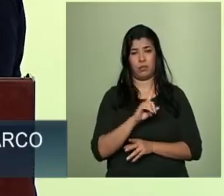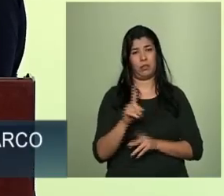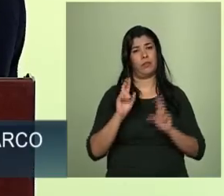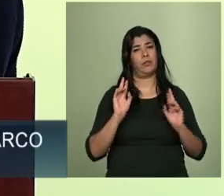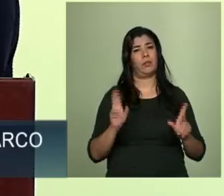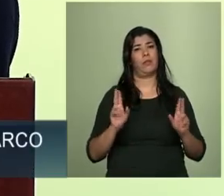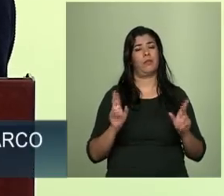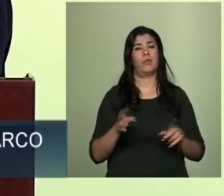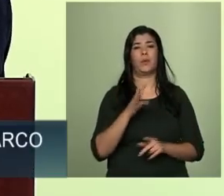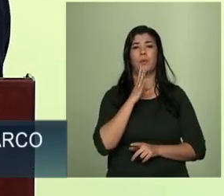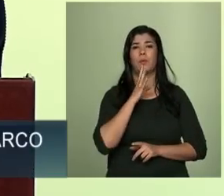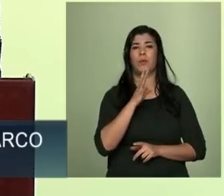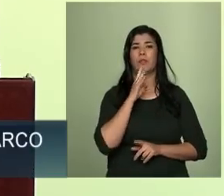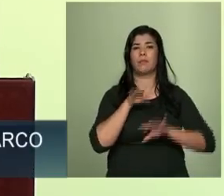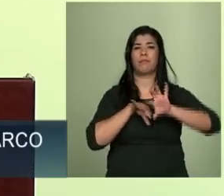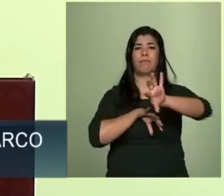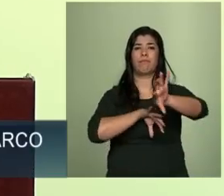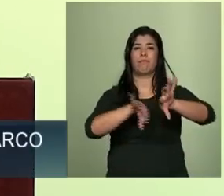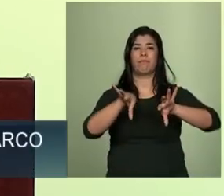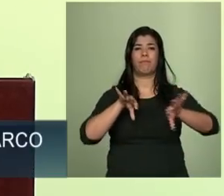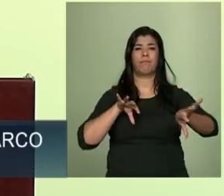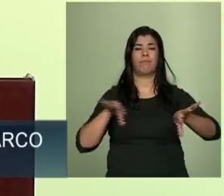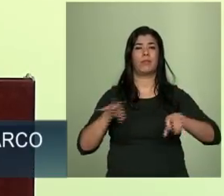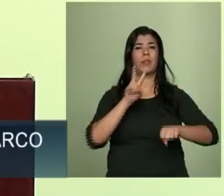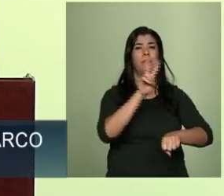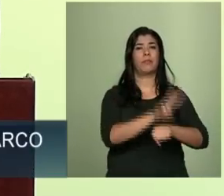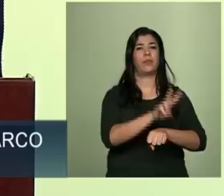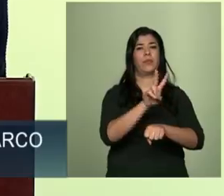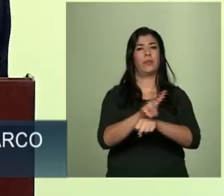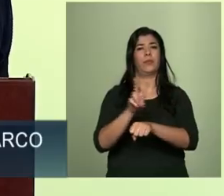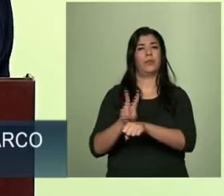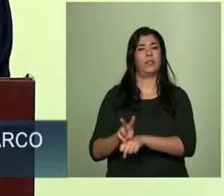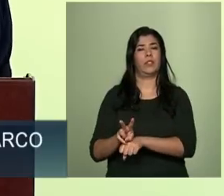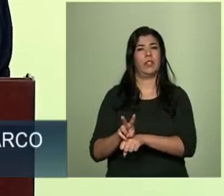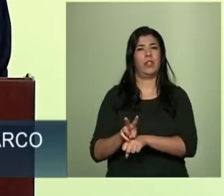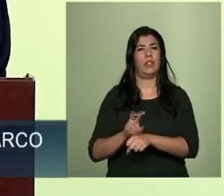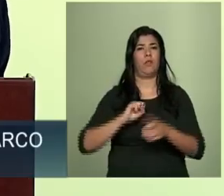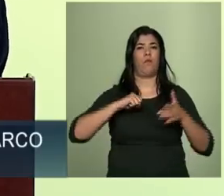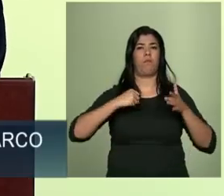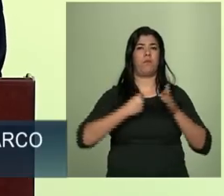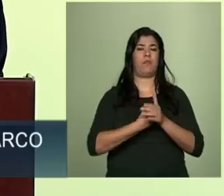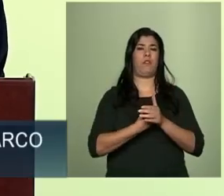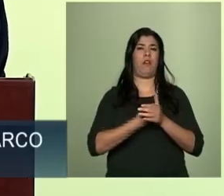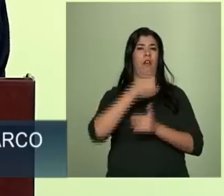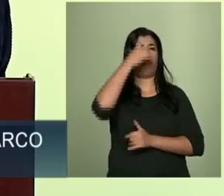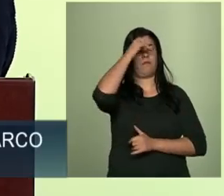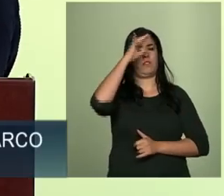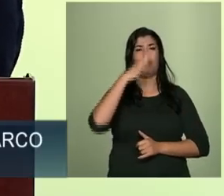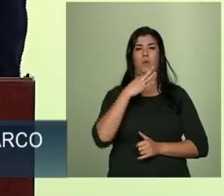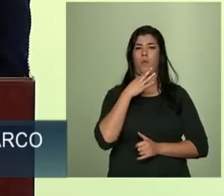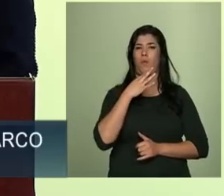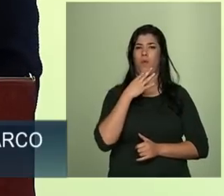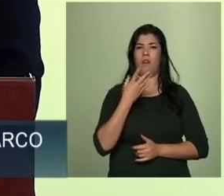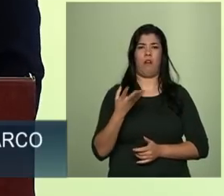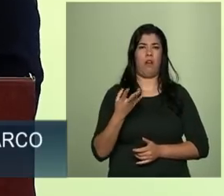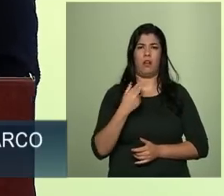país. Então, você separa os mundos para convergir na proteção e não bloqueia que possa ter conhecimento.